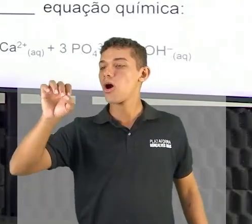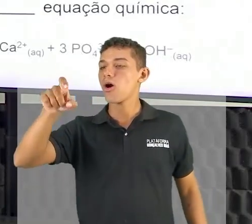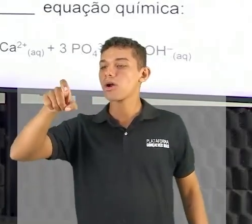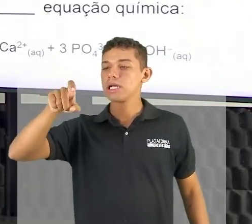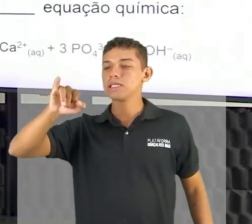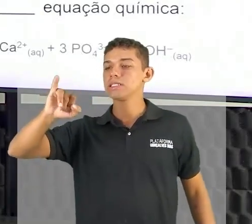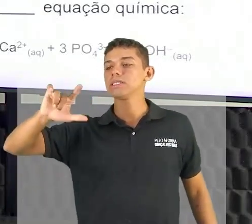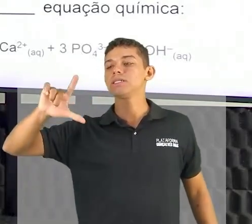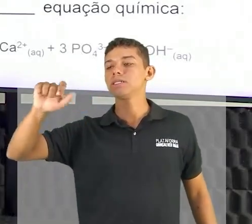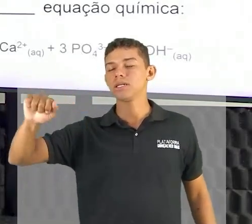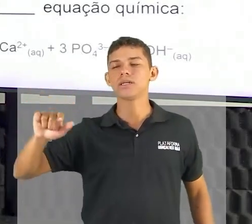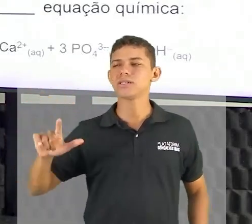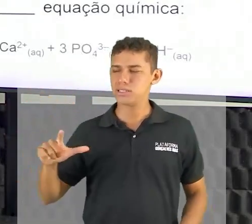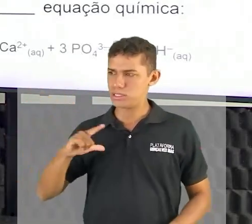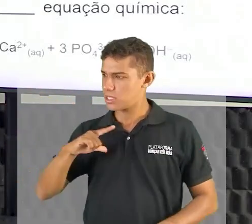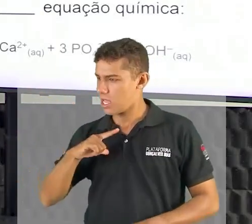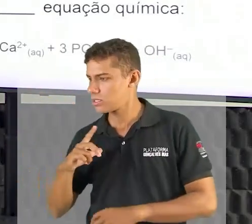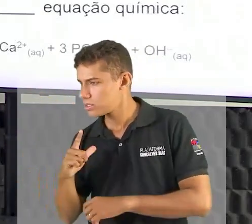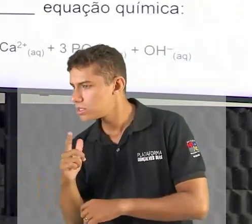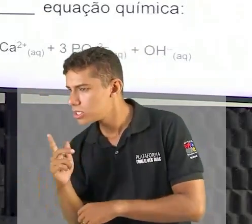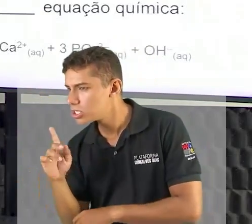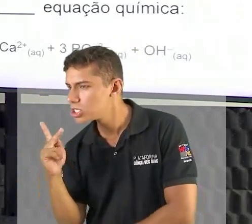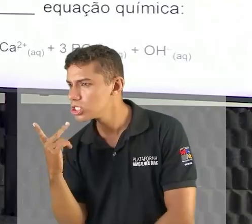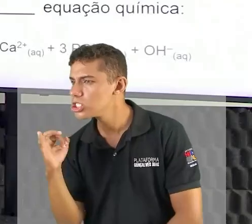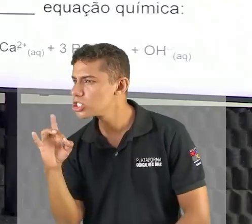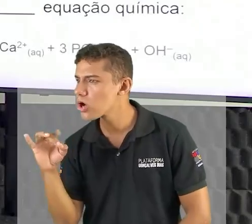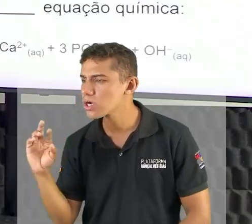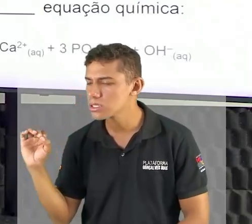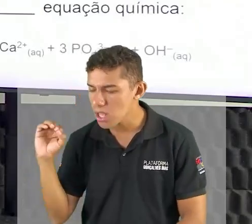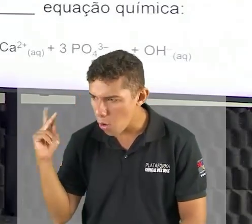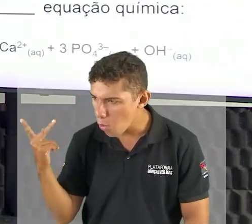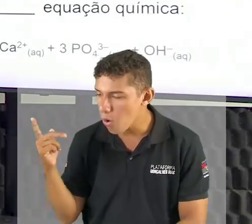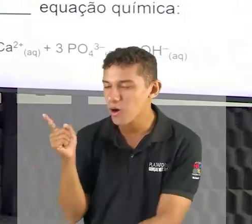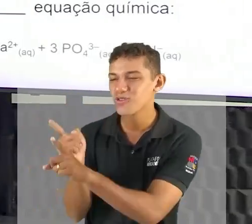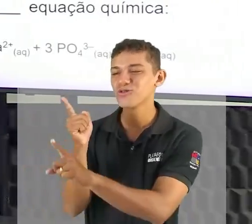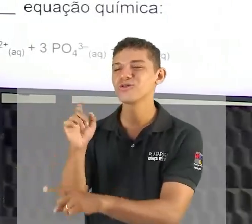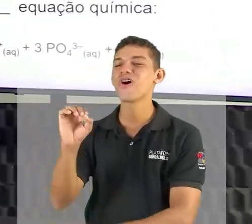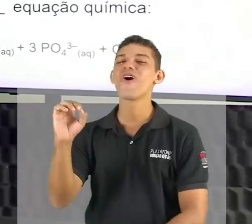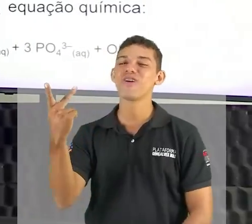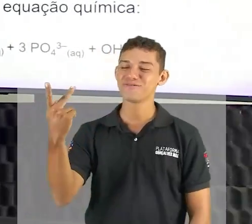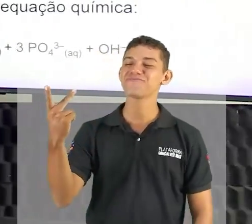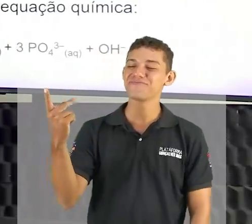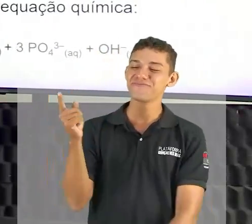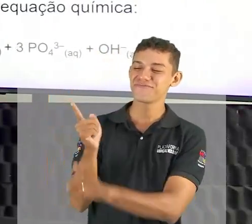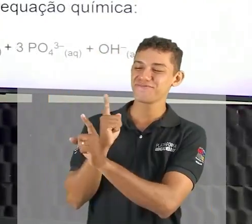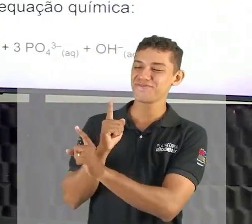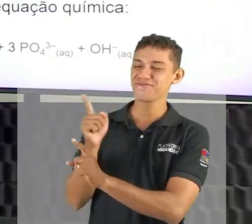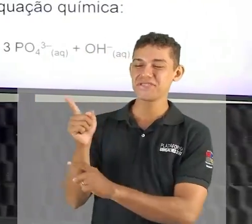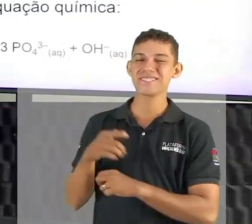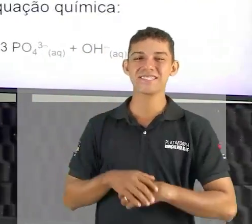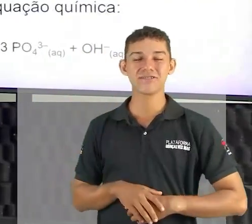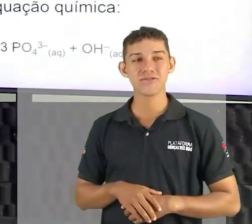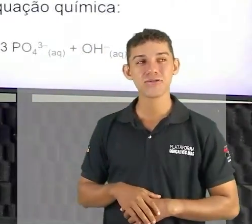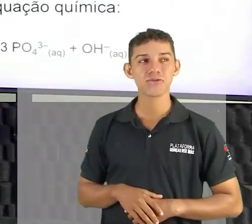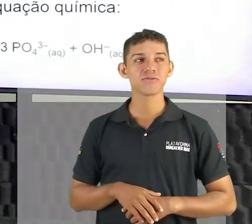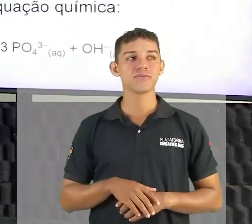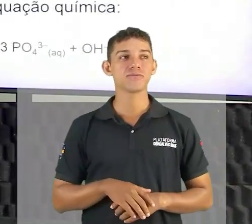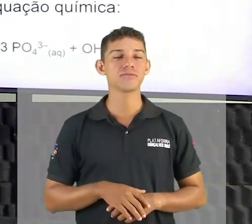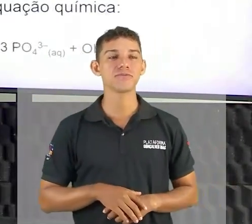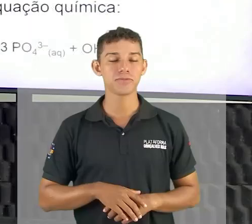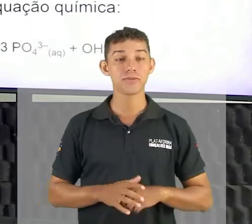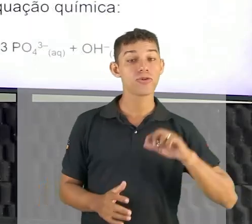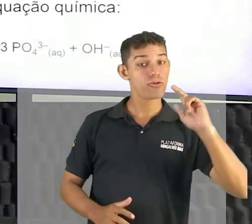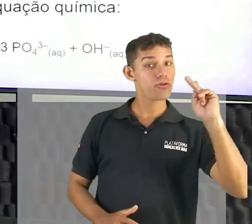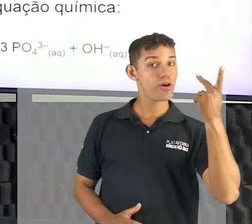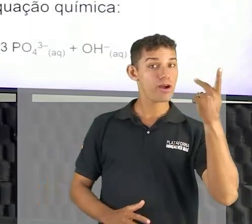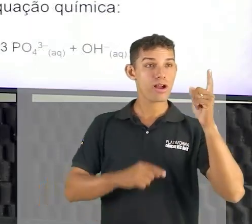H+ vai dizer assim, pai, tem alguma hidroxila por aí? Aí ele procura e acha, ó, tá bem aqui uma hidroxila. Então, na hora que ele olha essa